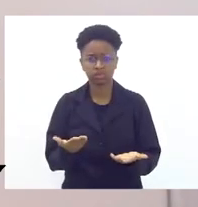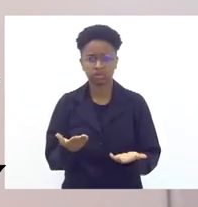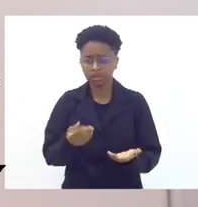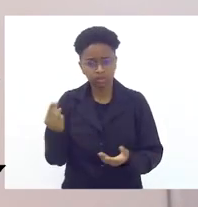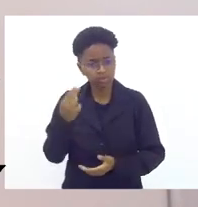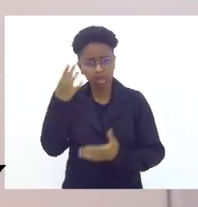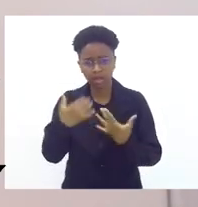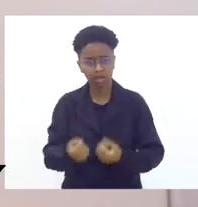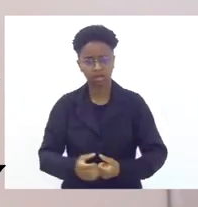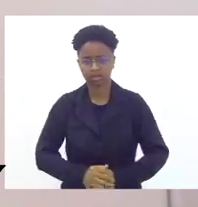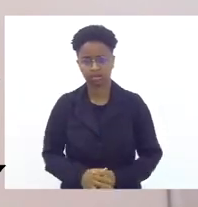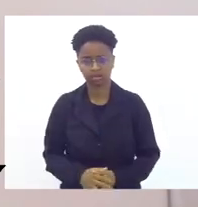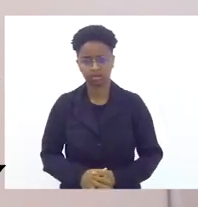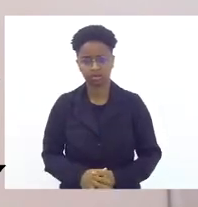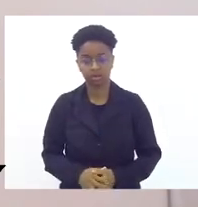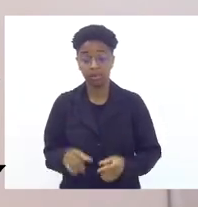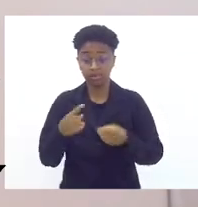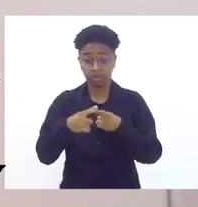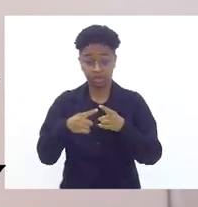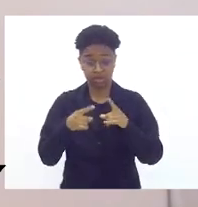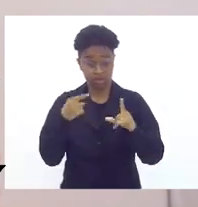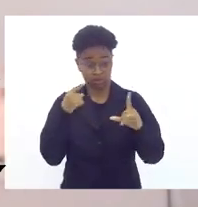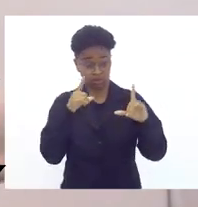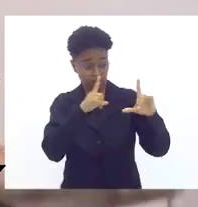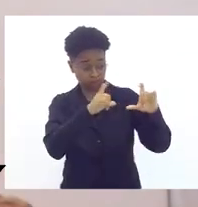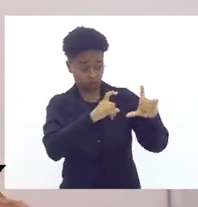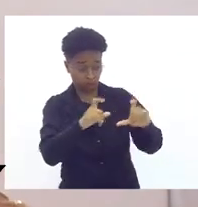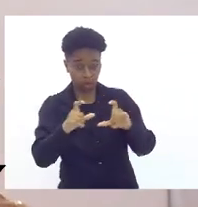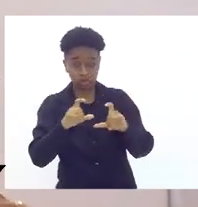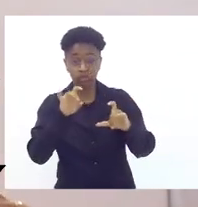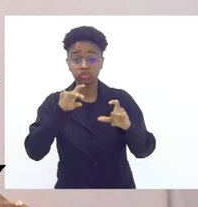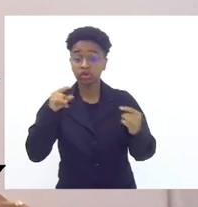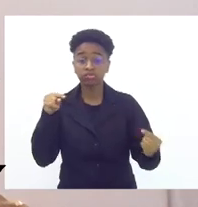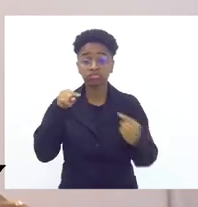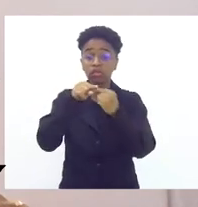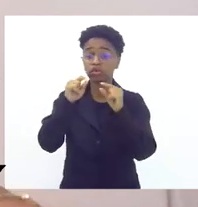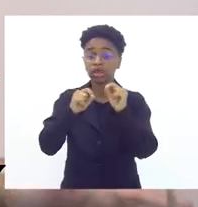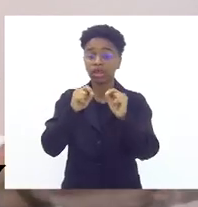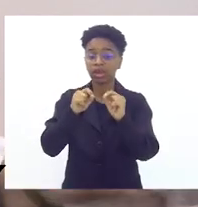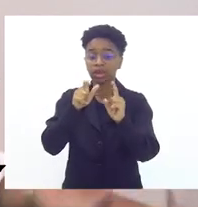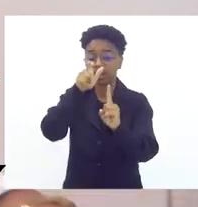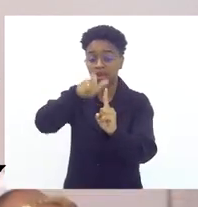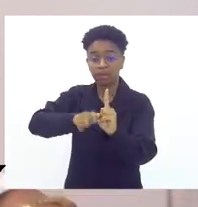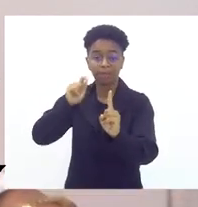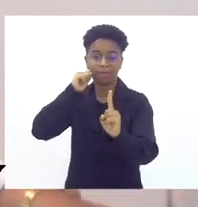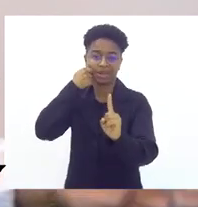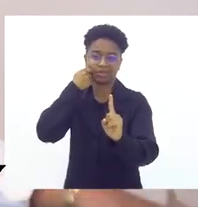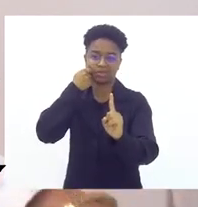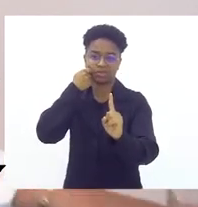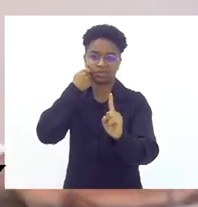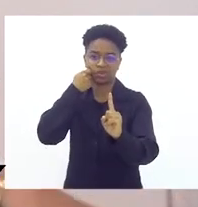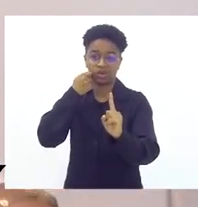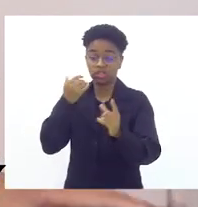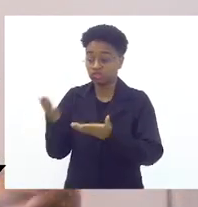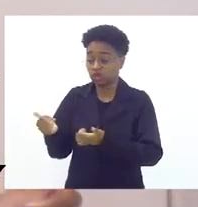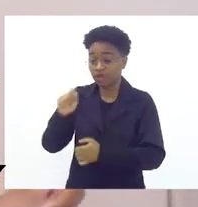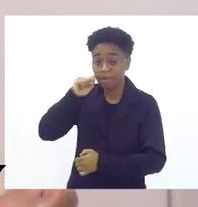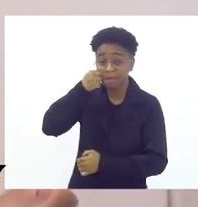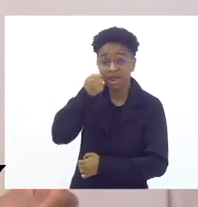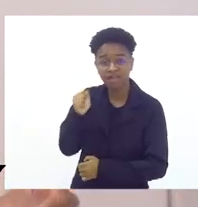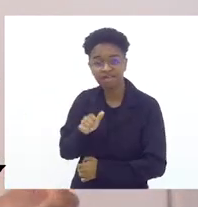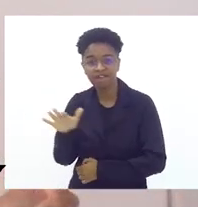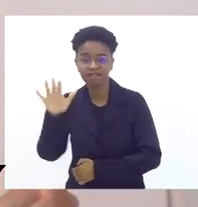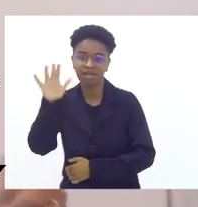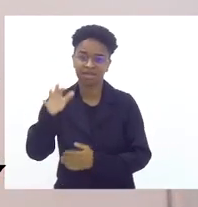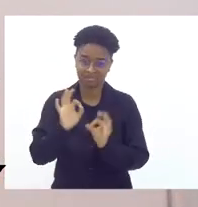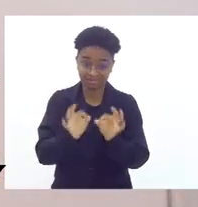escândalo e o reconhecimento fotográfico só conhece a pele preta da Juventude preta da favela da Periferia não